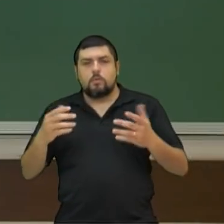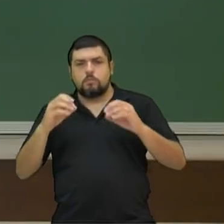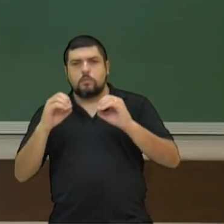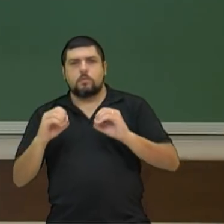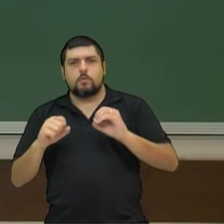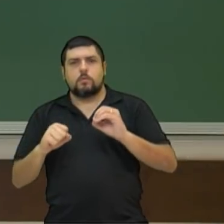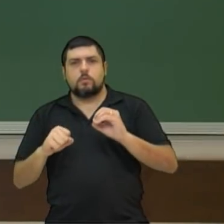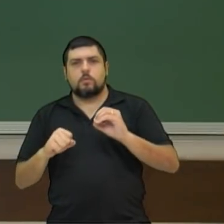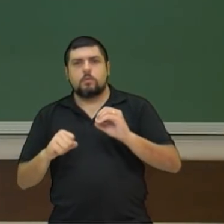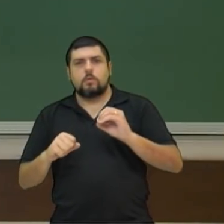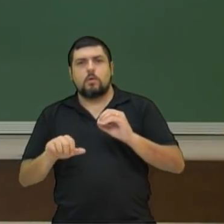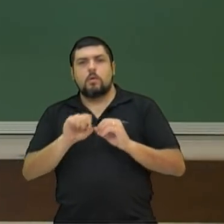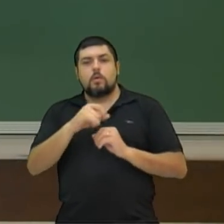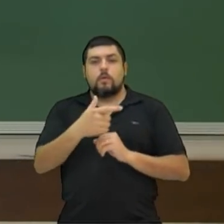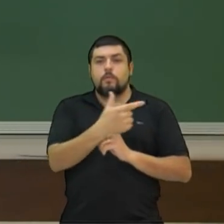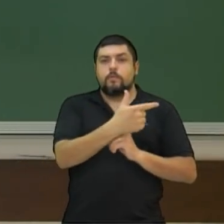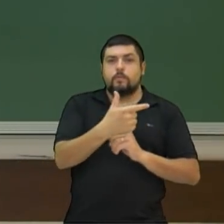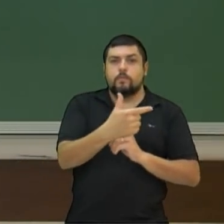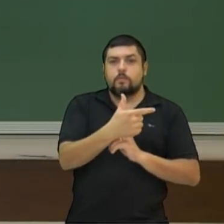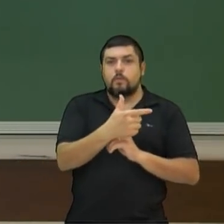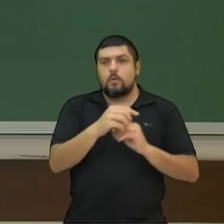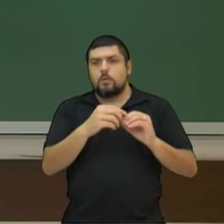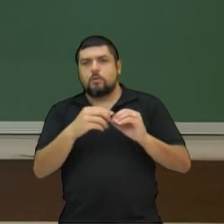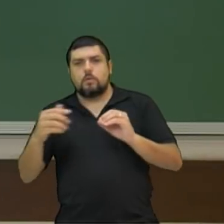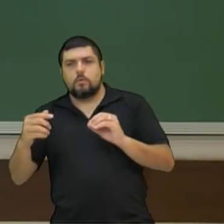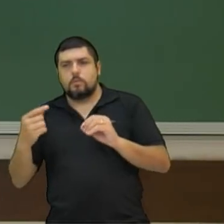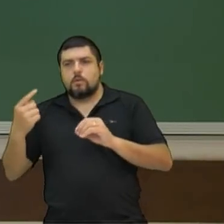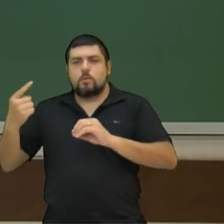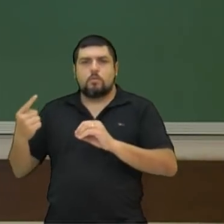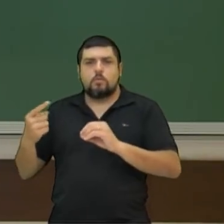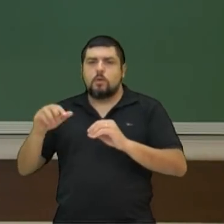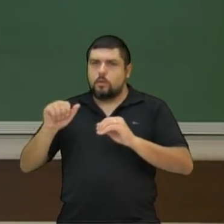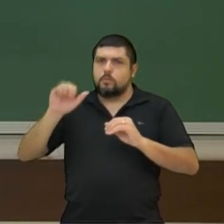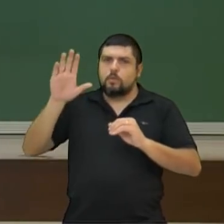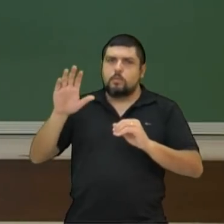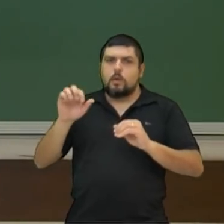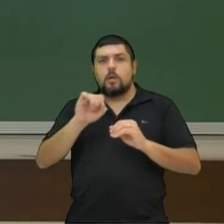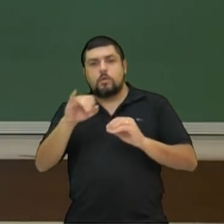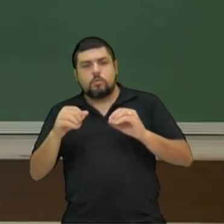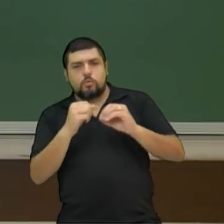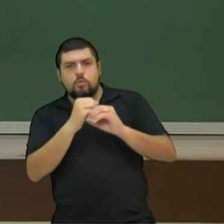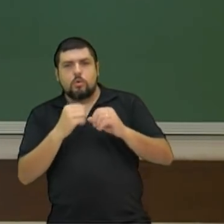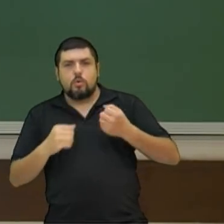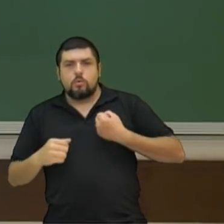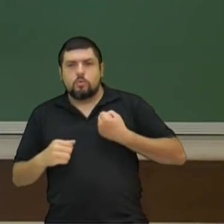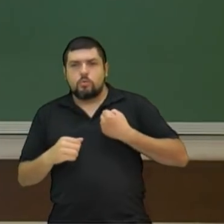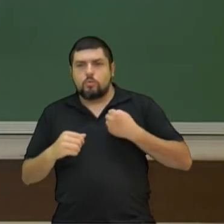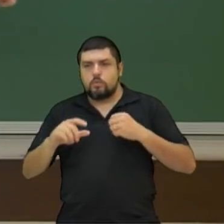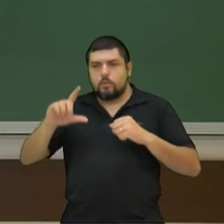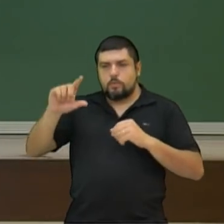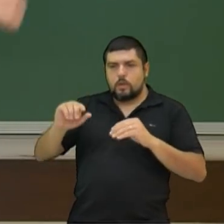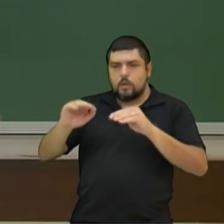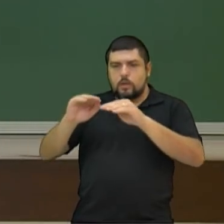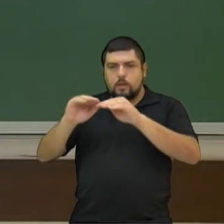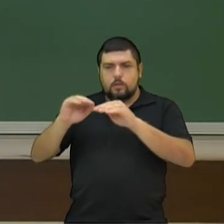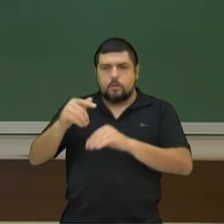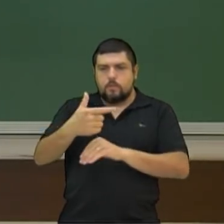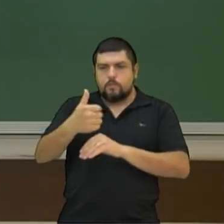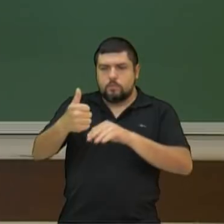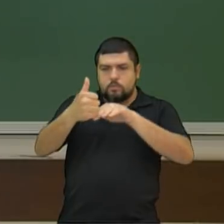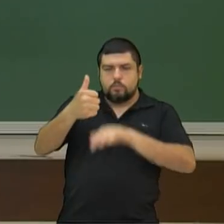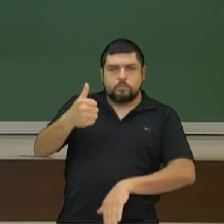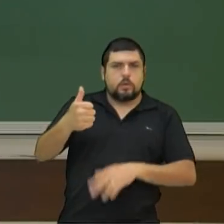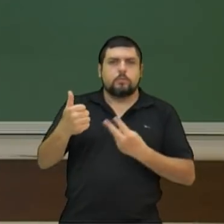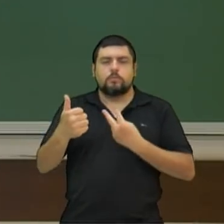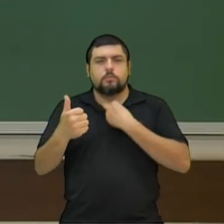positivo. Agora, se eu estou subtraindo um número menor que ele, então o resultado vai ser negativo, tá? Então, eu organizei aqui e eu encontrei que D é igual